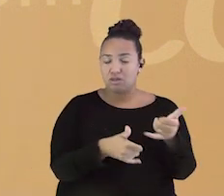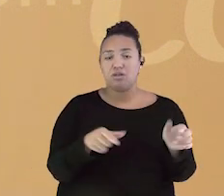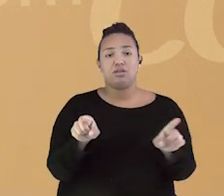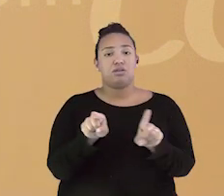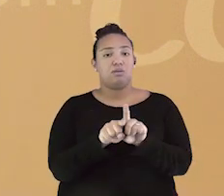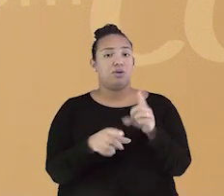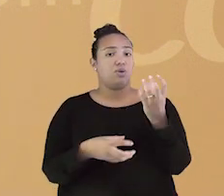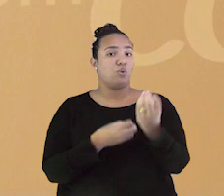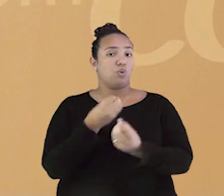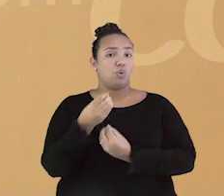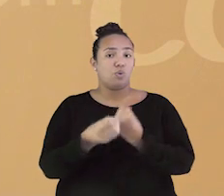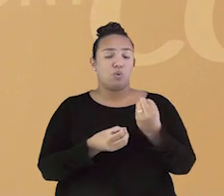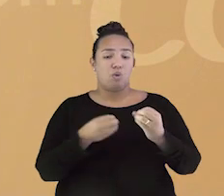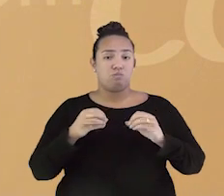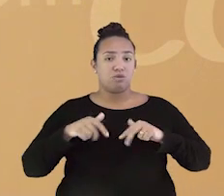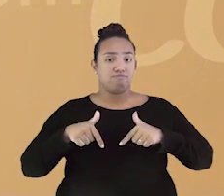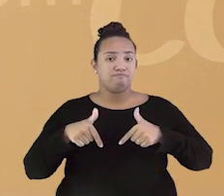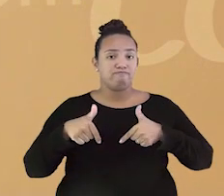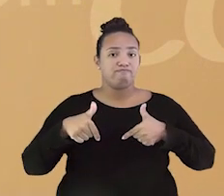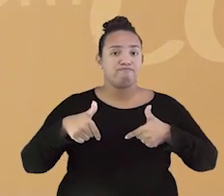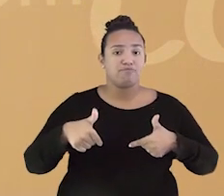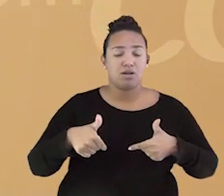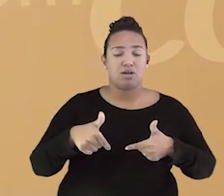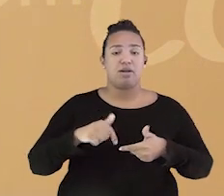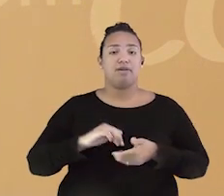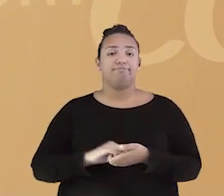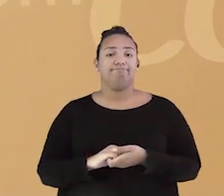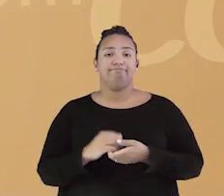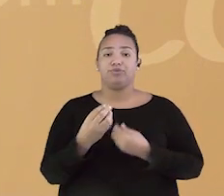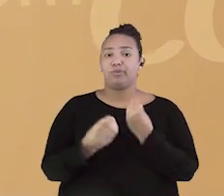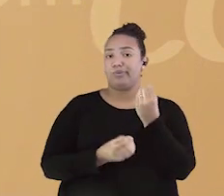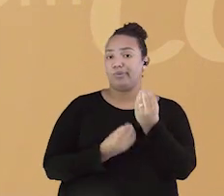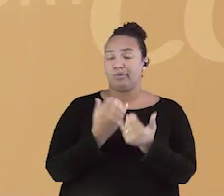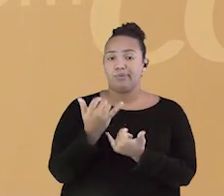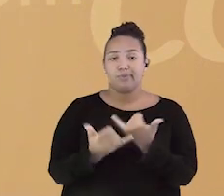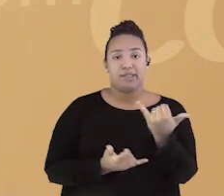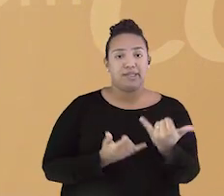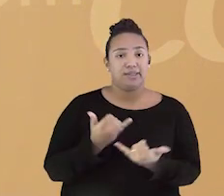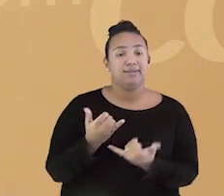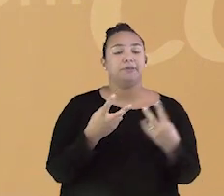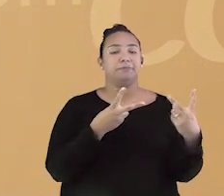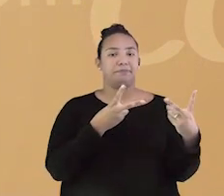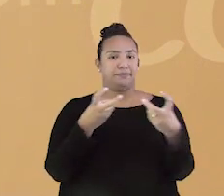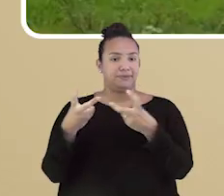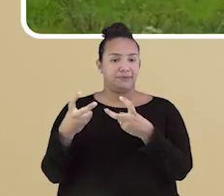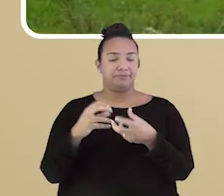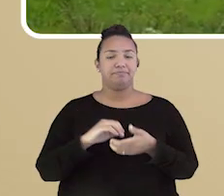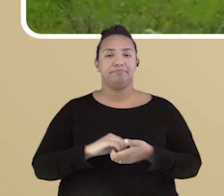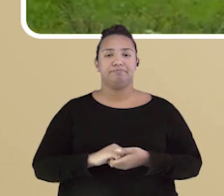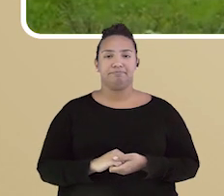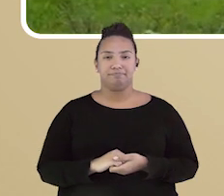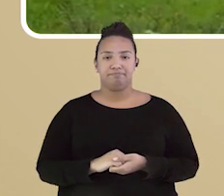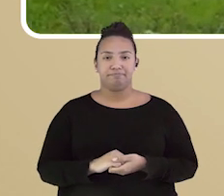como elas falam. Como as crianças falam, como eles brincam. Observem com bastante atenção.